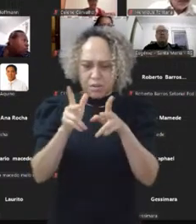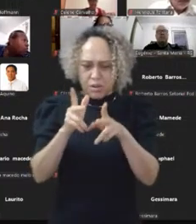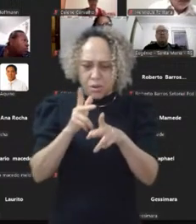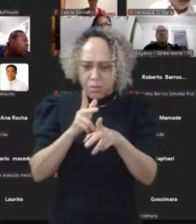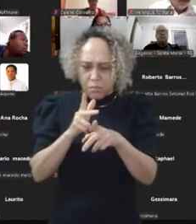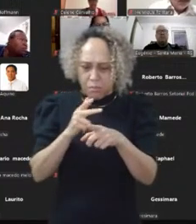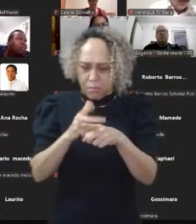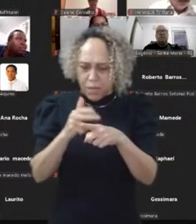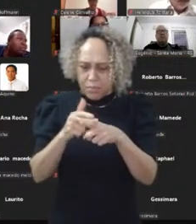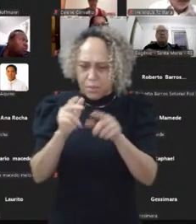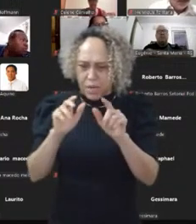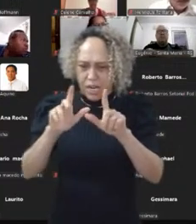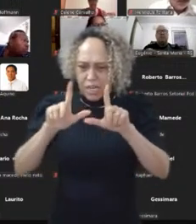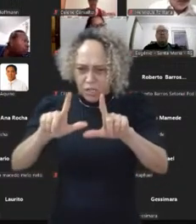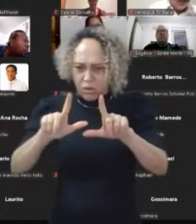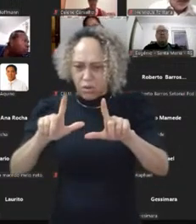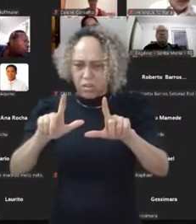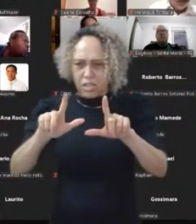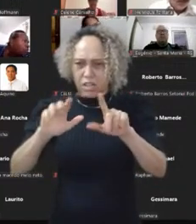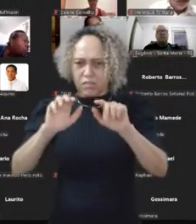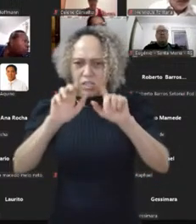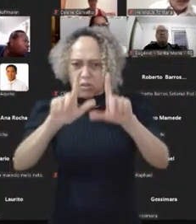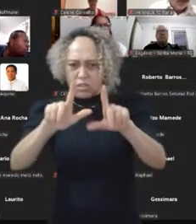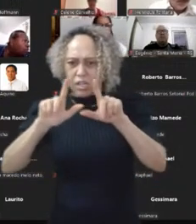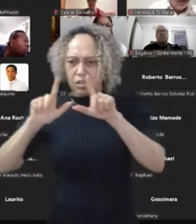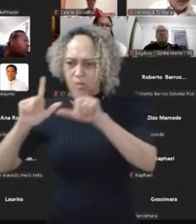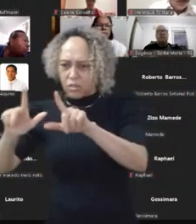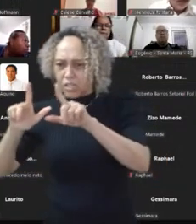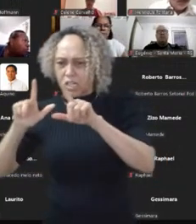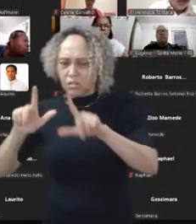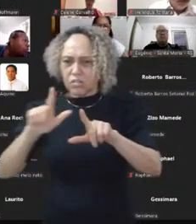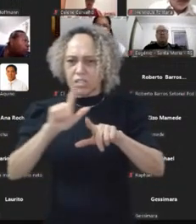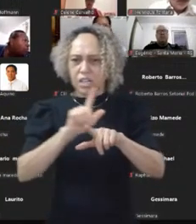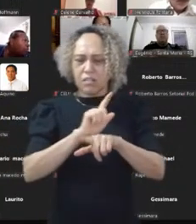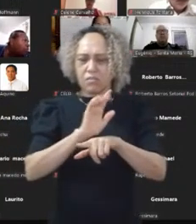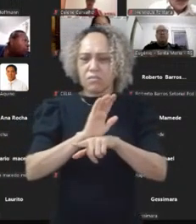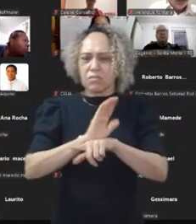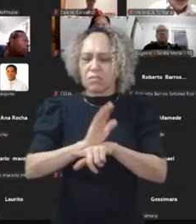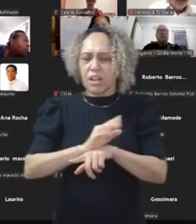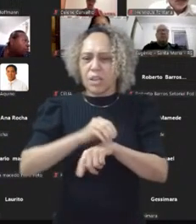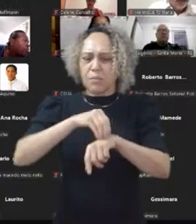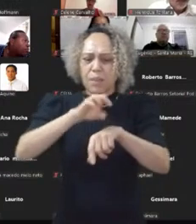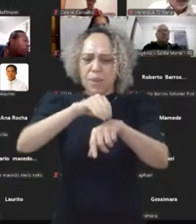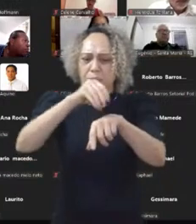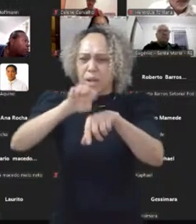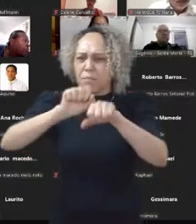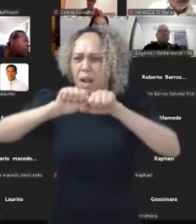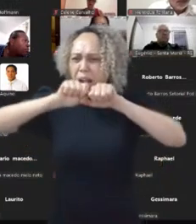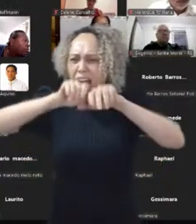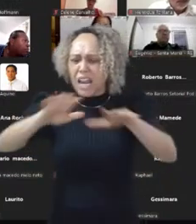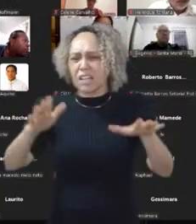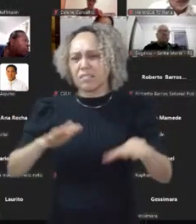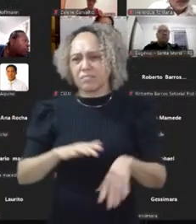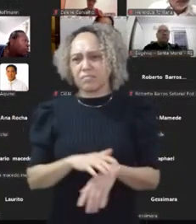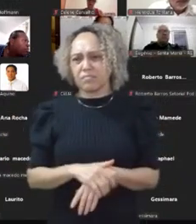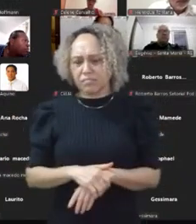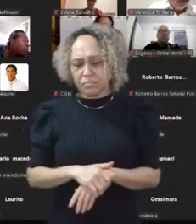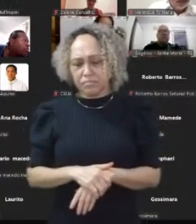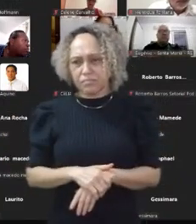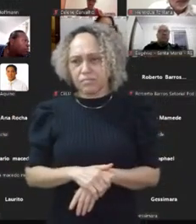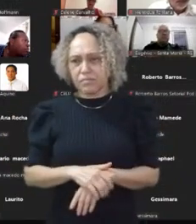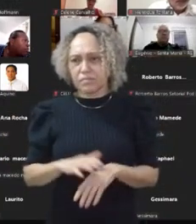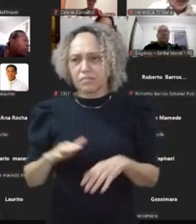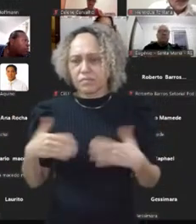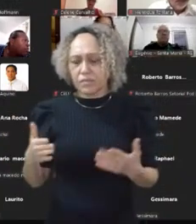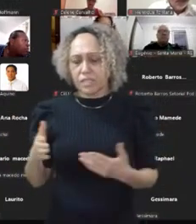produziu uma inteligência justamente de que tipo de mensagem qual formato qual conteúdo ele poderia ser utilizado ali ou seja